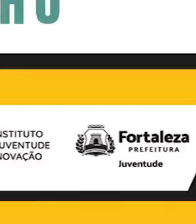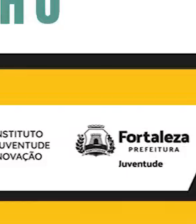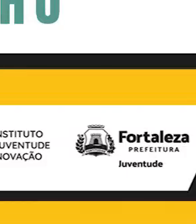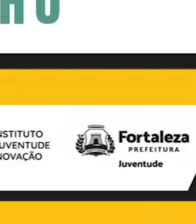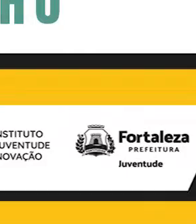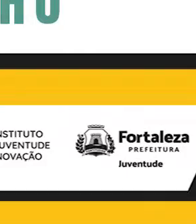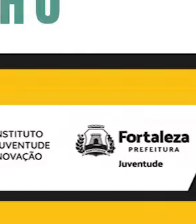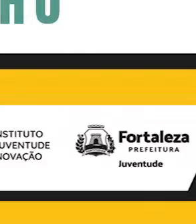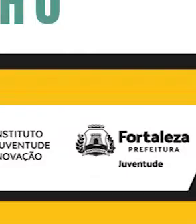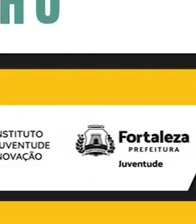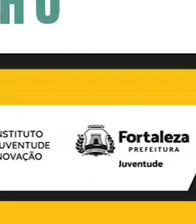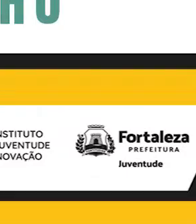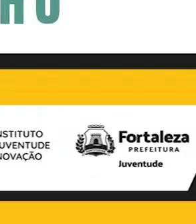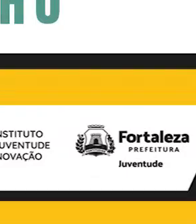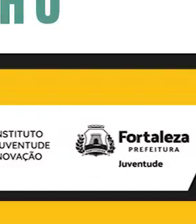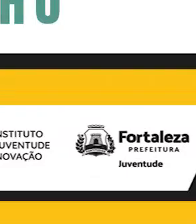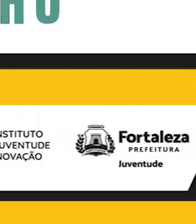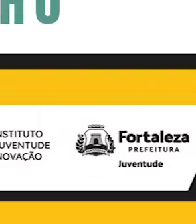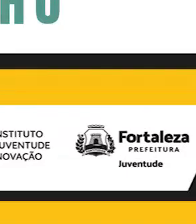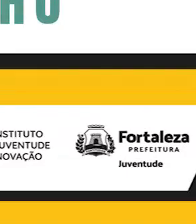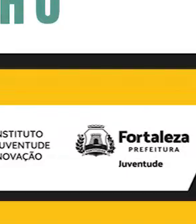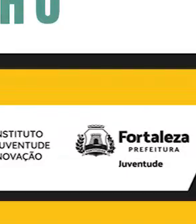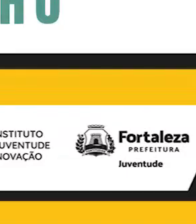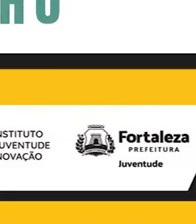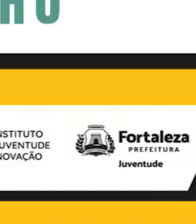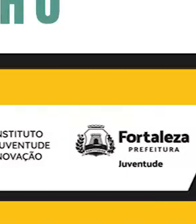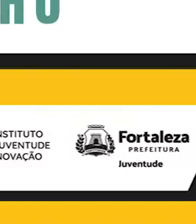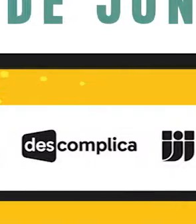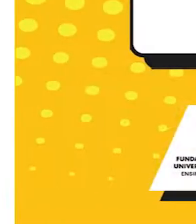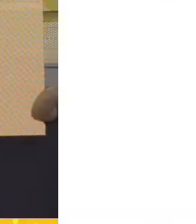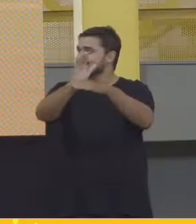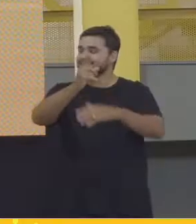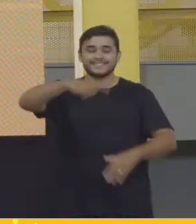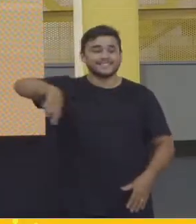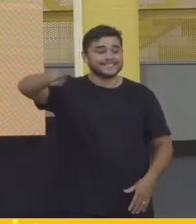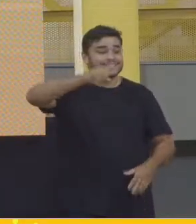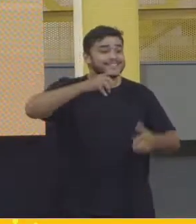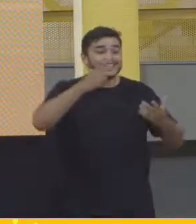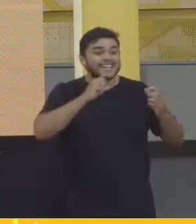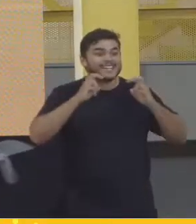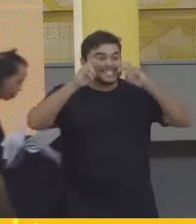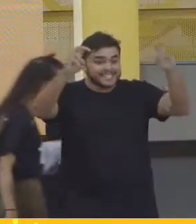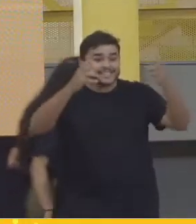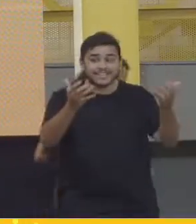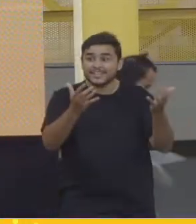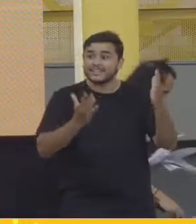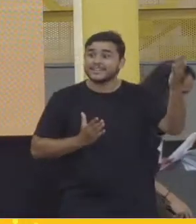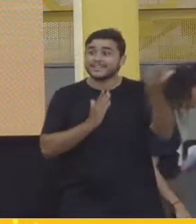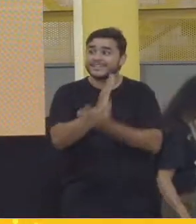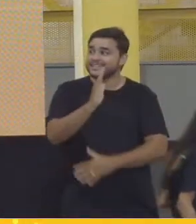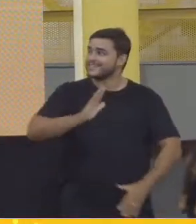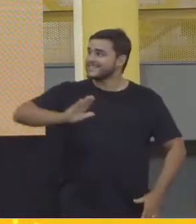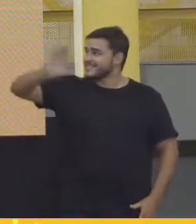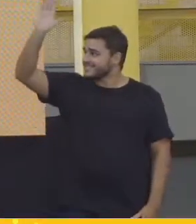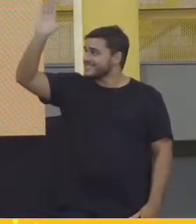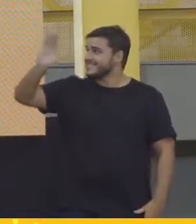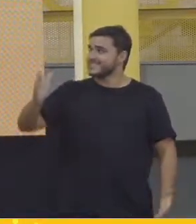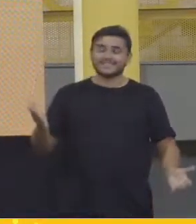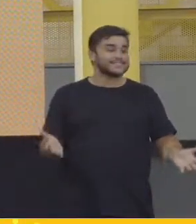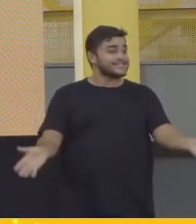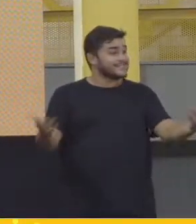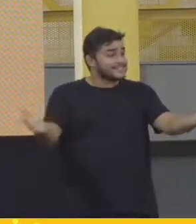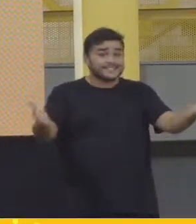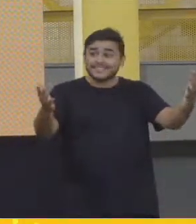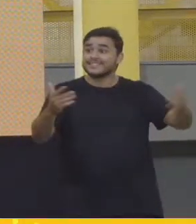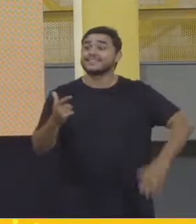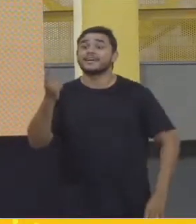Opa! Boa tarde! Quem veio aqui pra passar? Eu! Tá fraco,